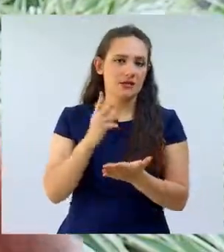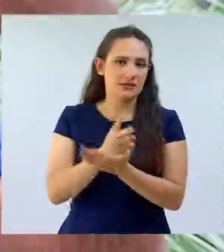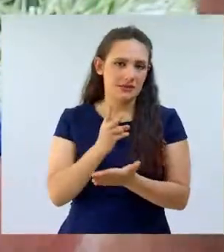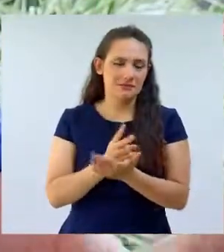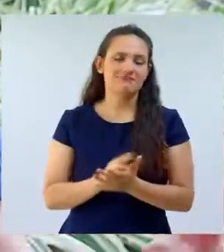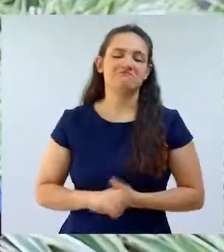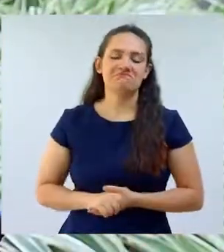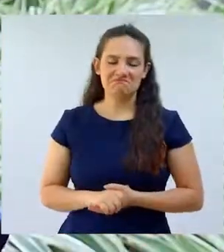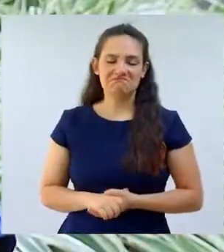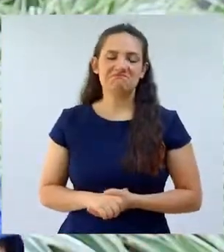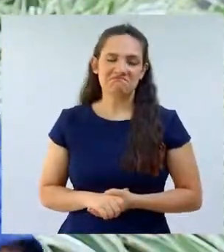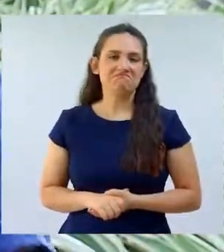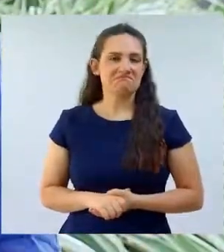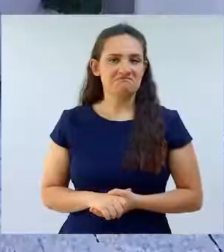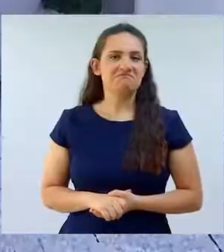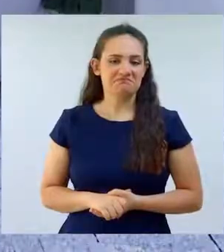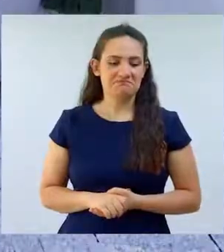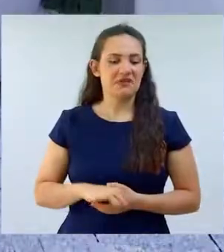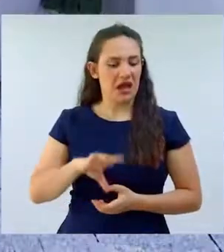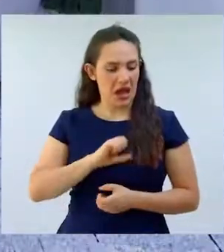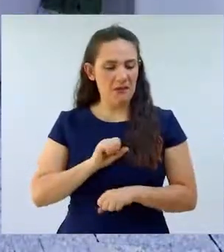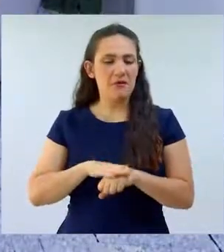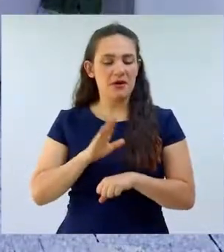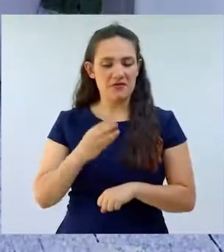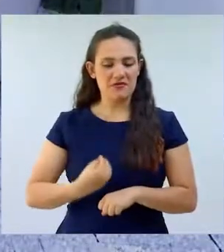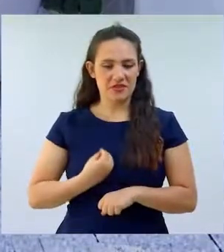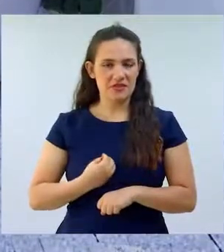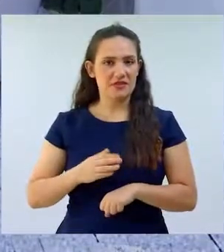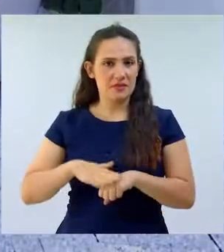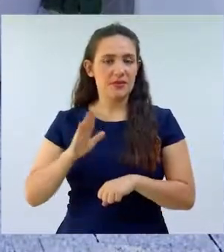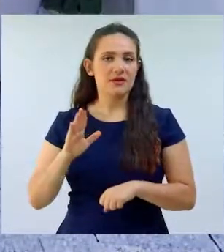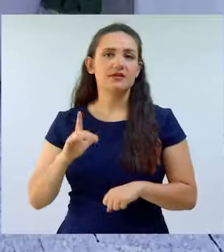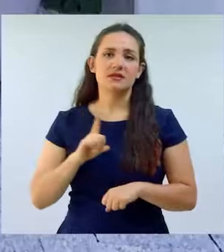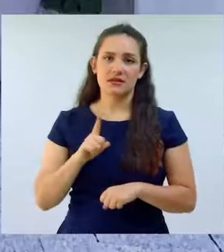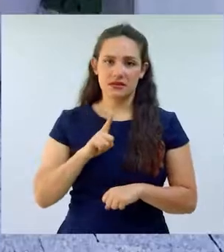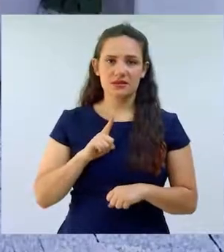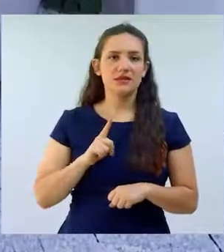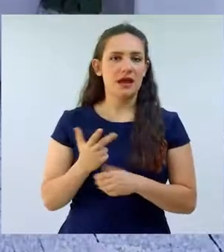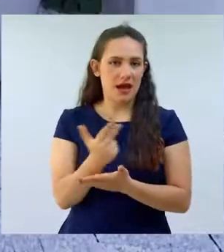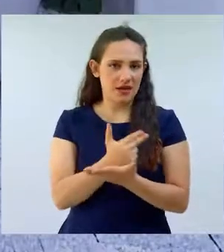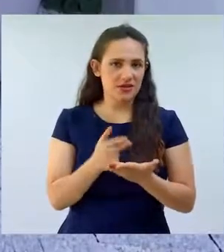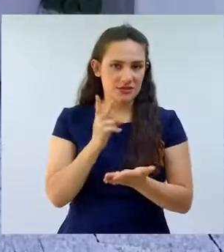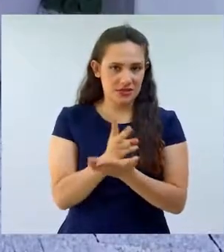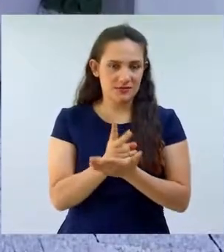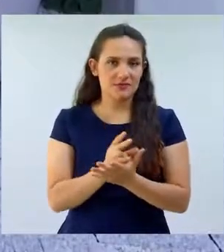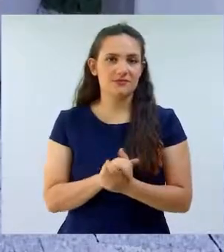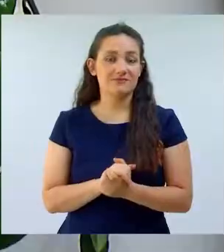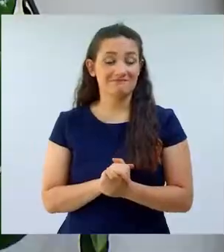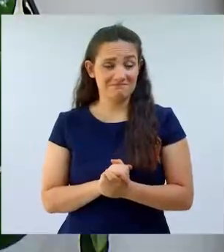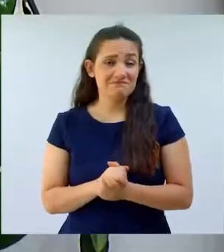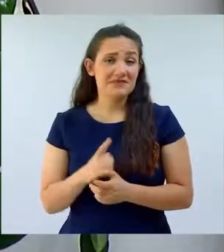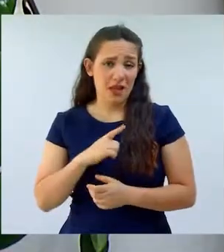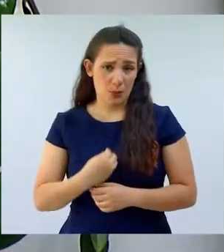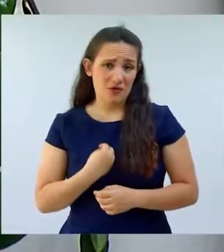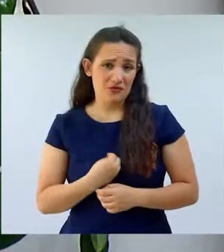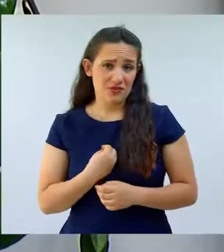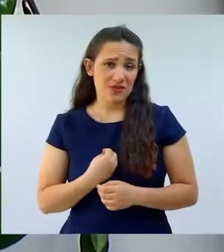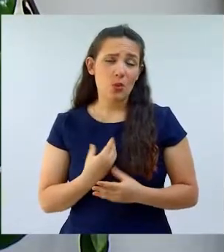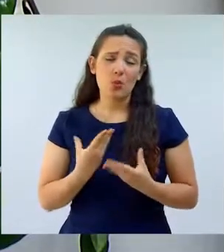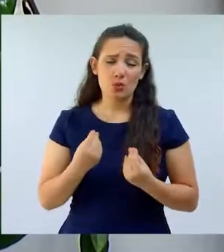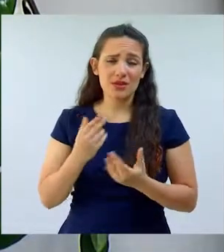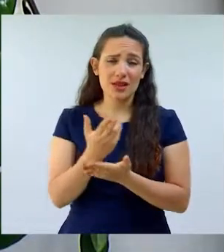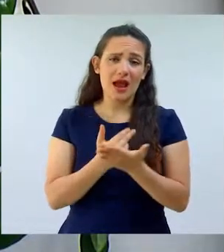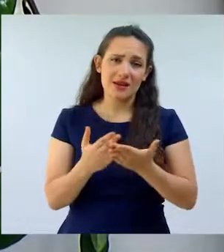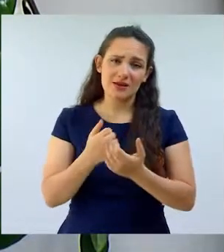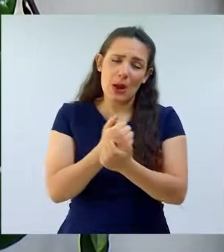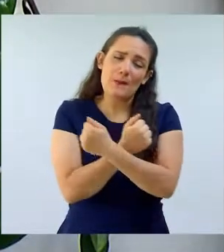viver a vida com arte, sabe? É isso. Puxa vida, hein? Amar mais, ver mais e viver a vida com arte. Tomara que você viva a sua vida